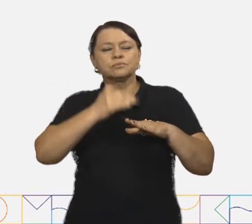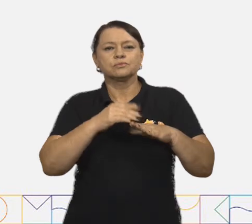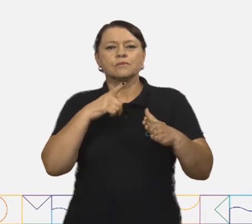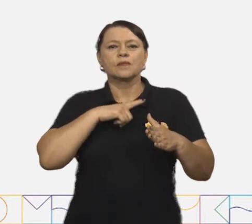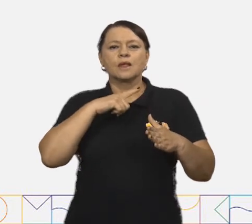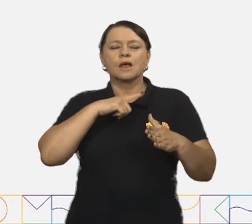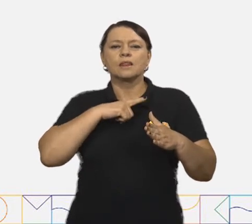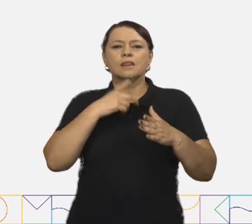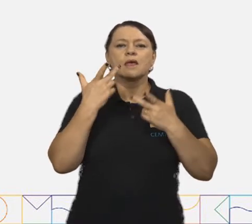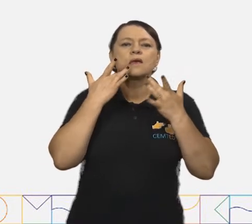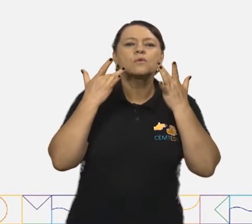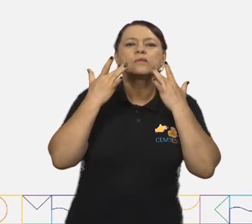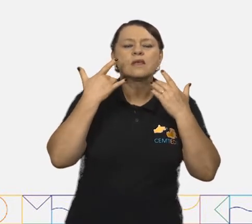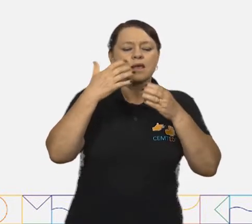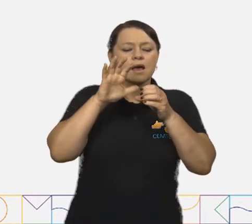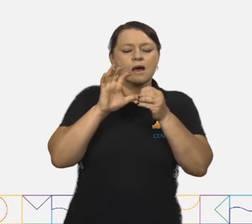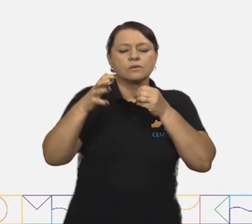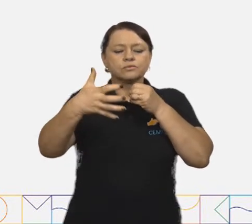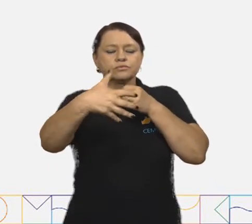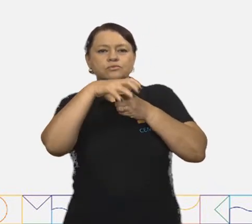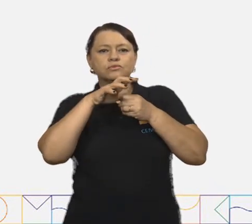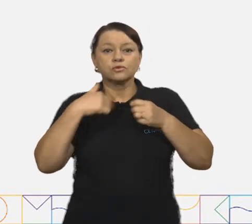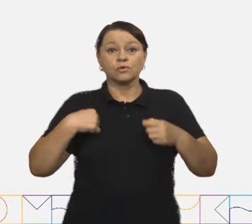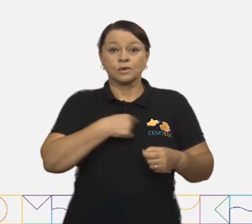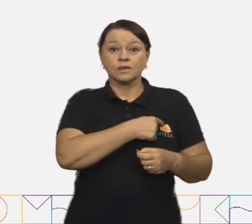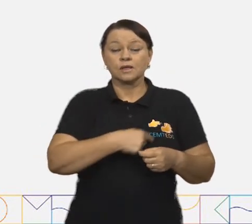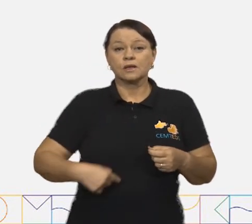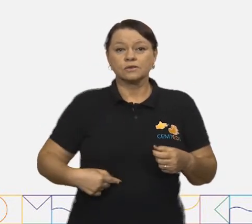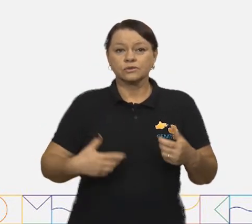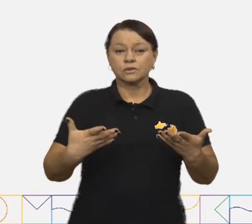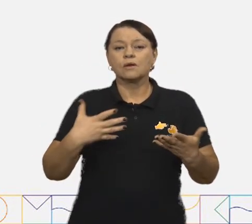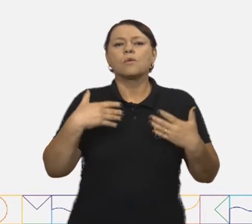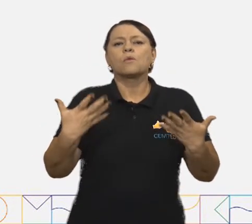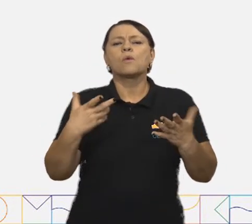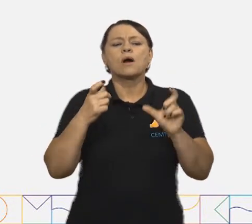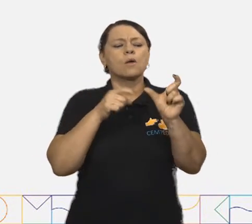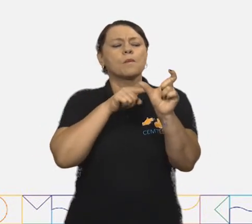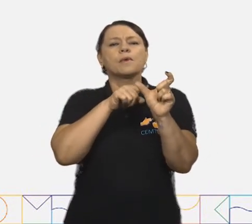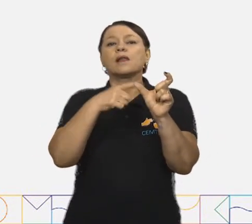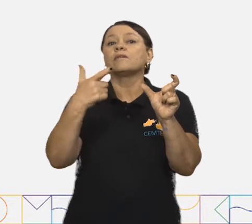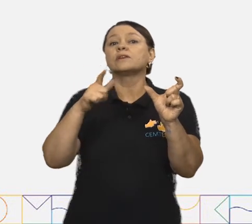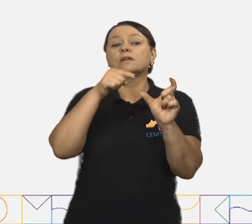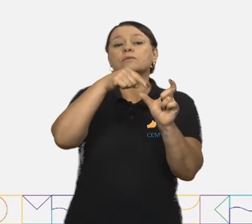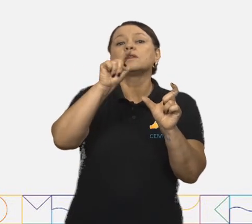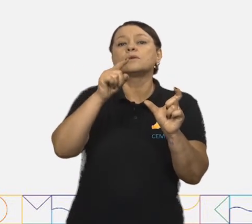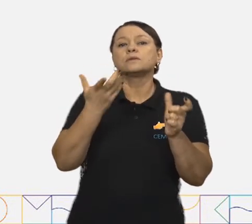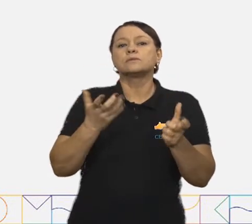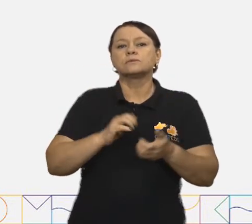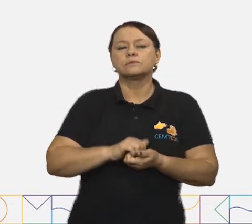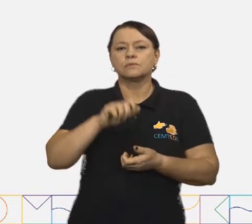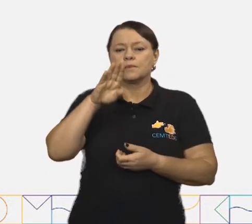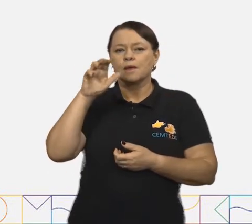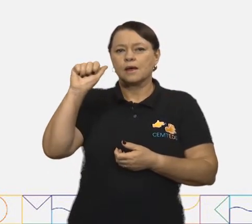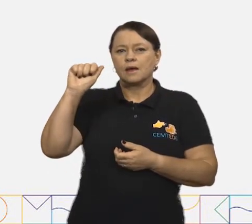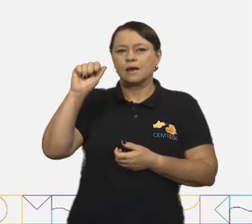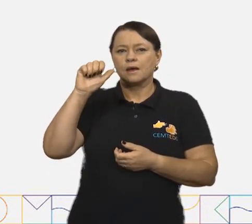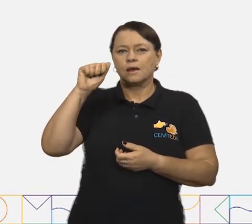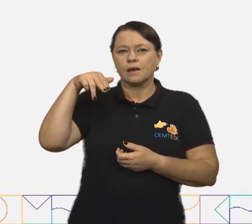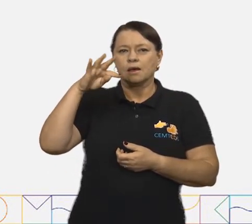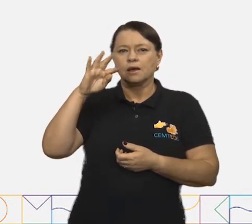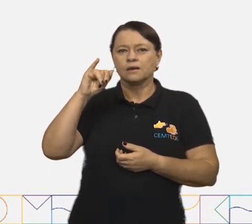das. Letra A, oxítonas. Letra B, paroxítonas. Letra C,